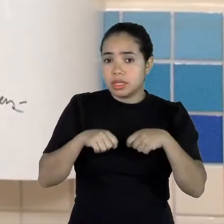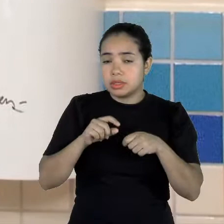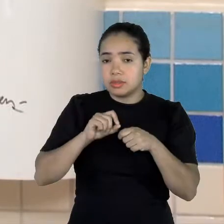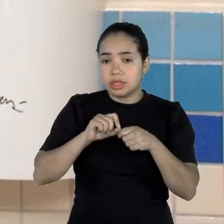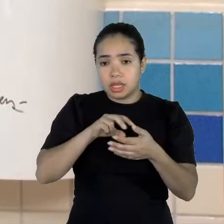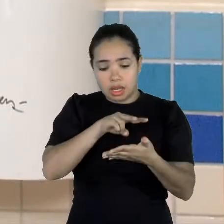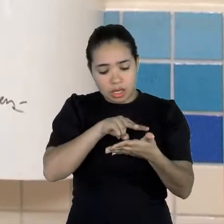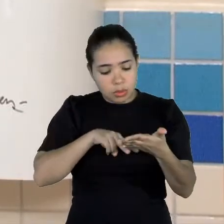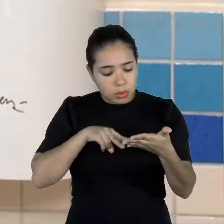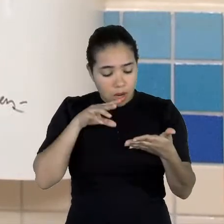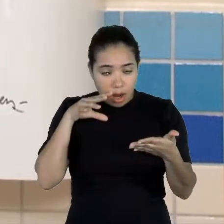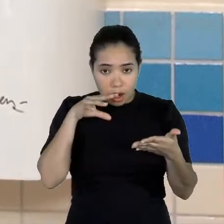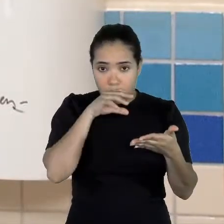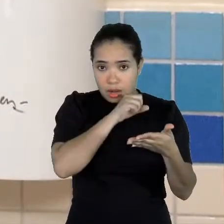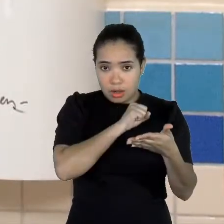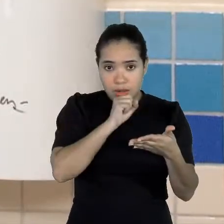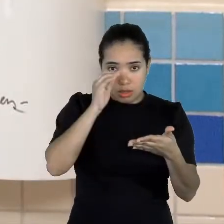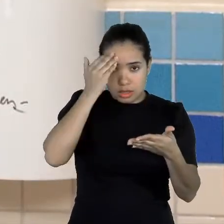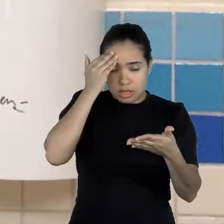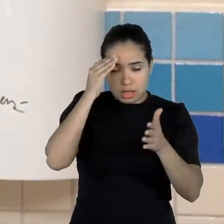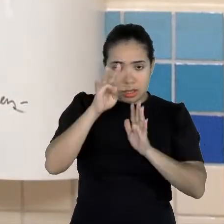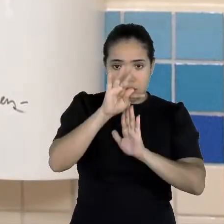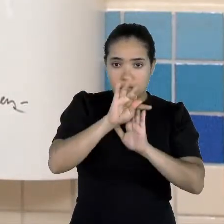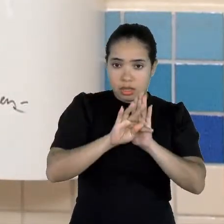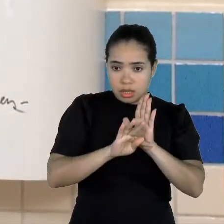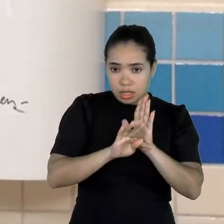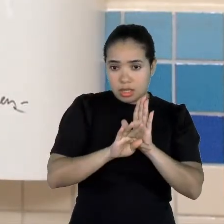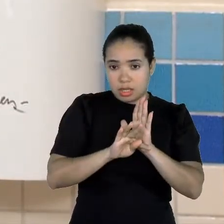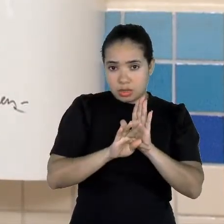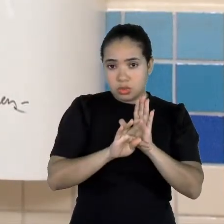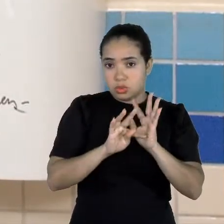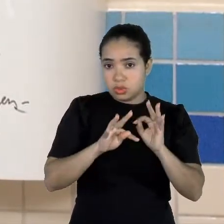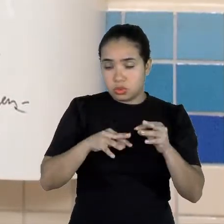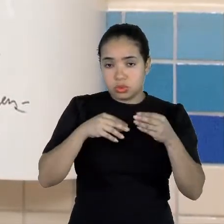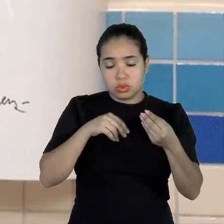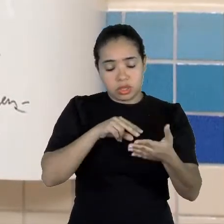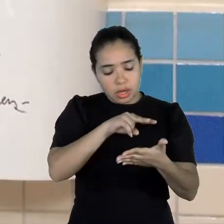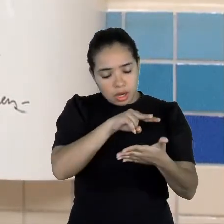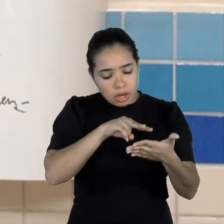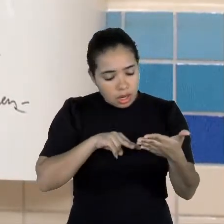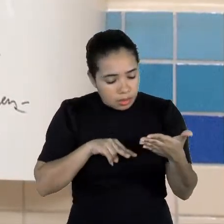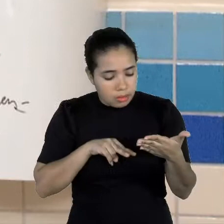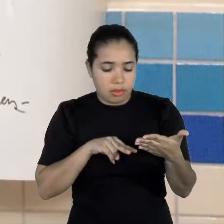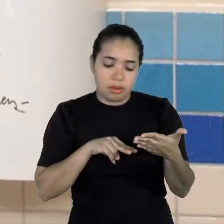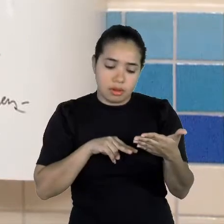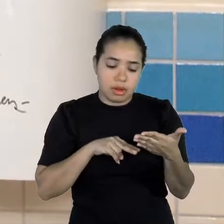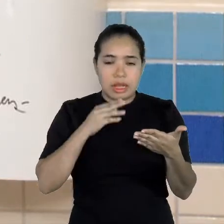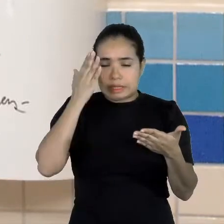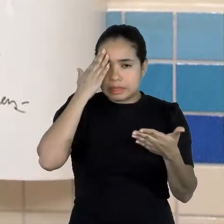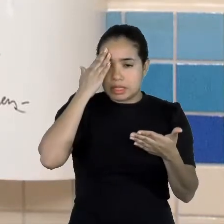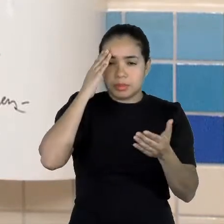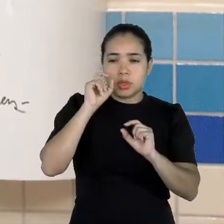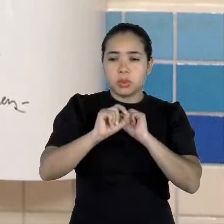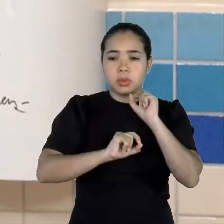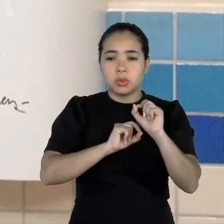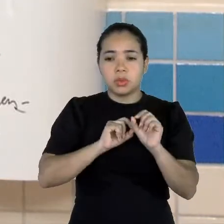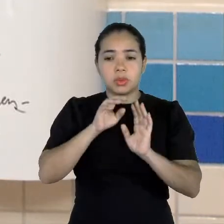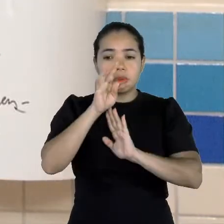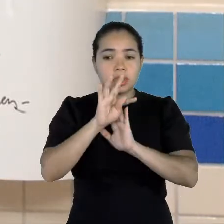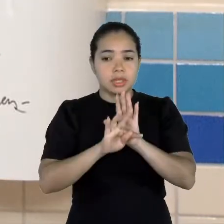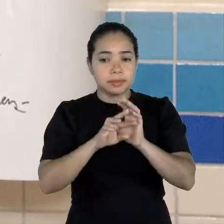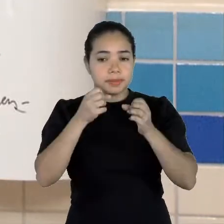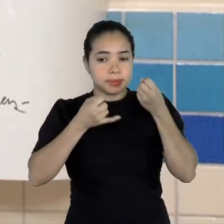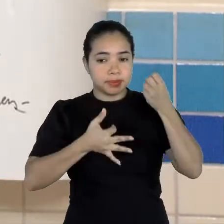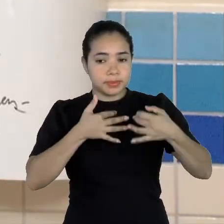leitura rápida para compreender o texto na sua globalidade, ler, fazer uma leitura para saber do que aquele texto trata, do que aquele